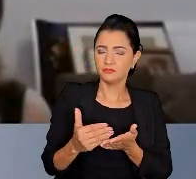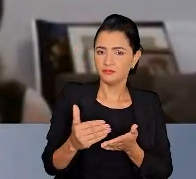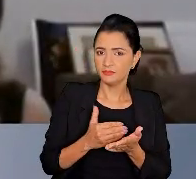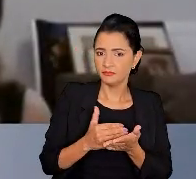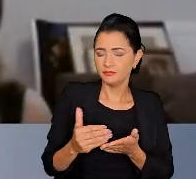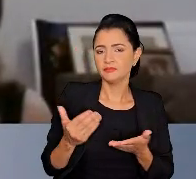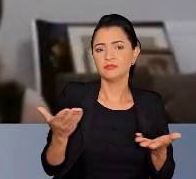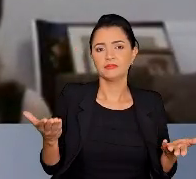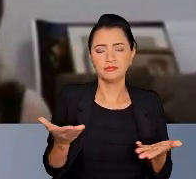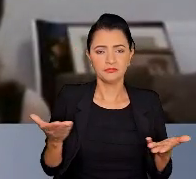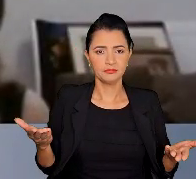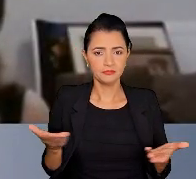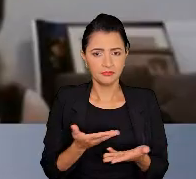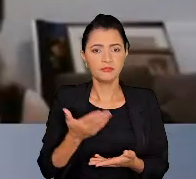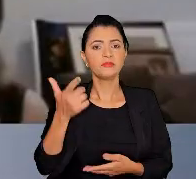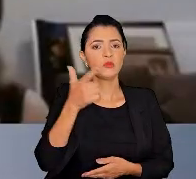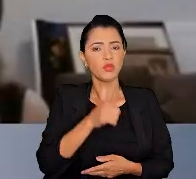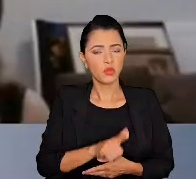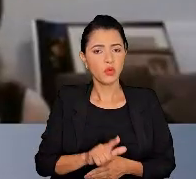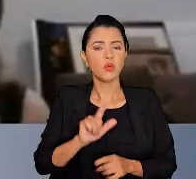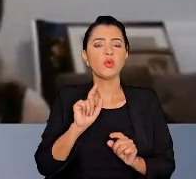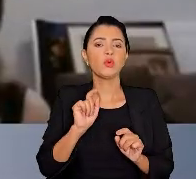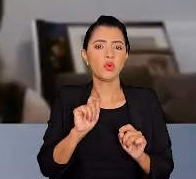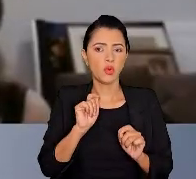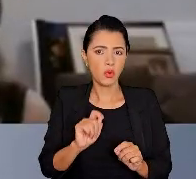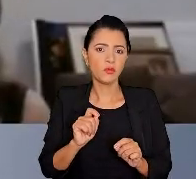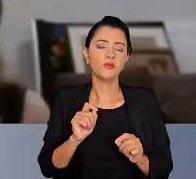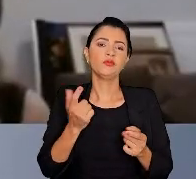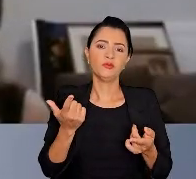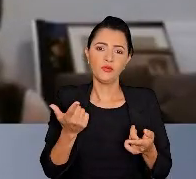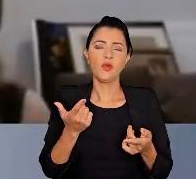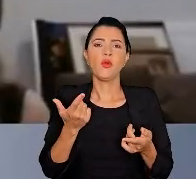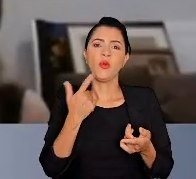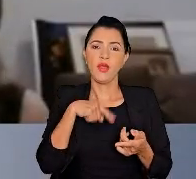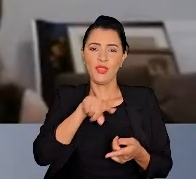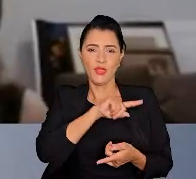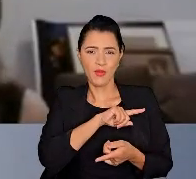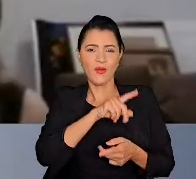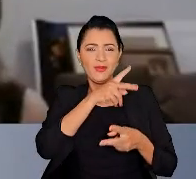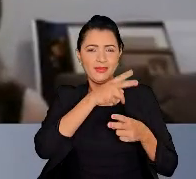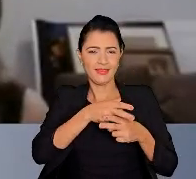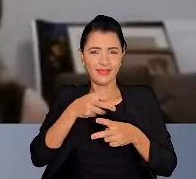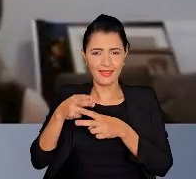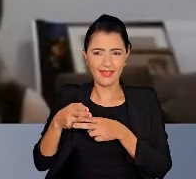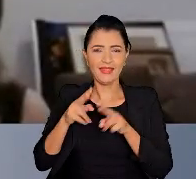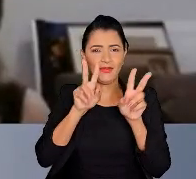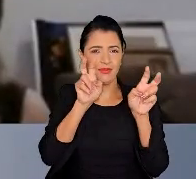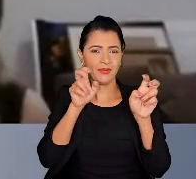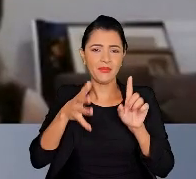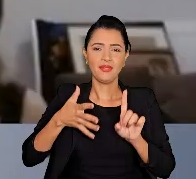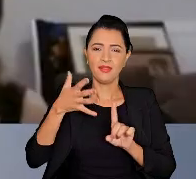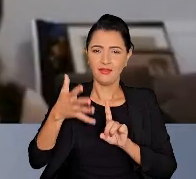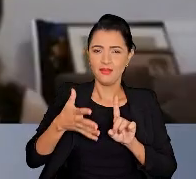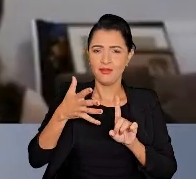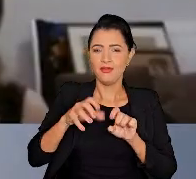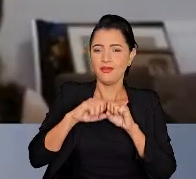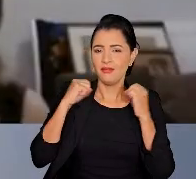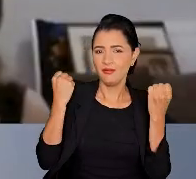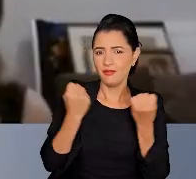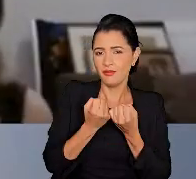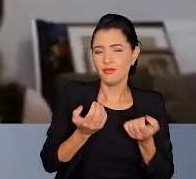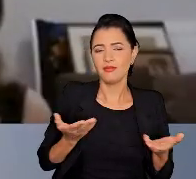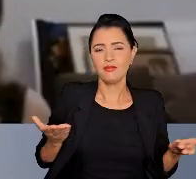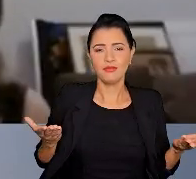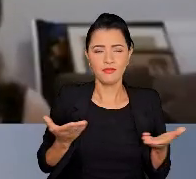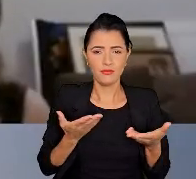início a mais um episódio dessa nossa série, por assim dizer,